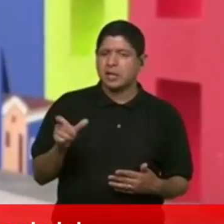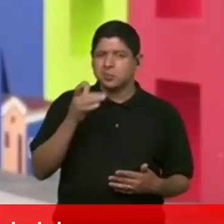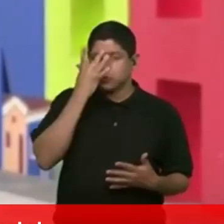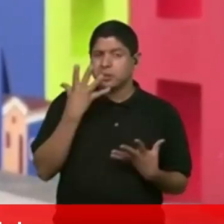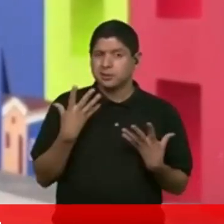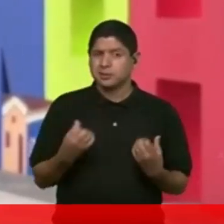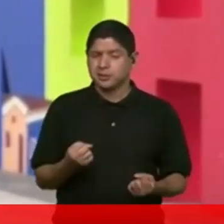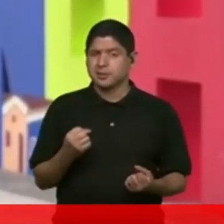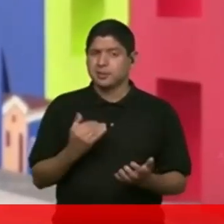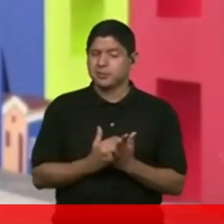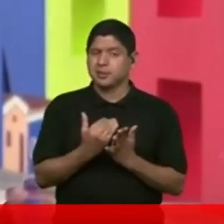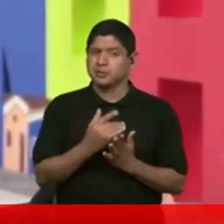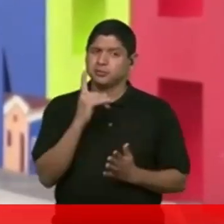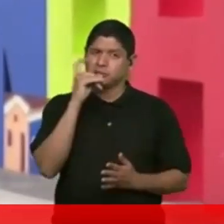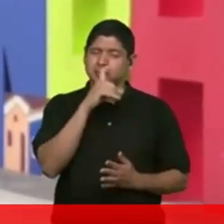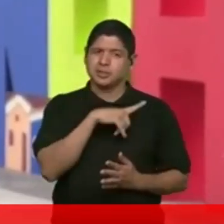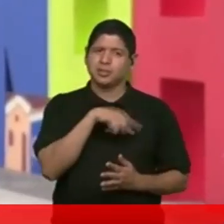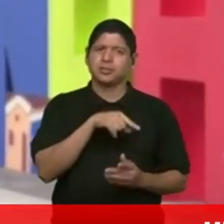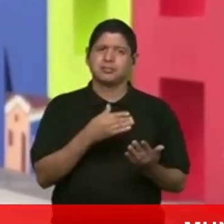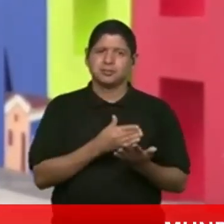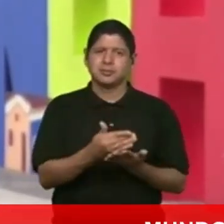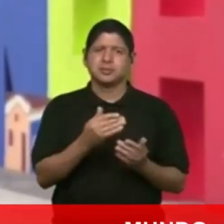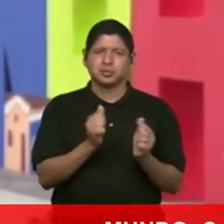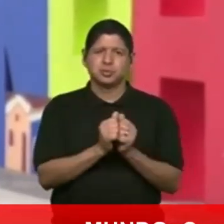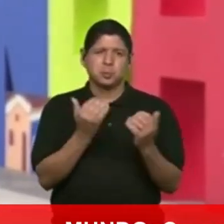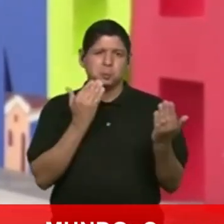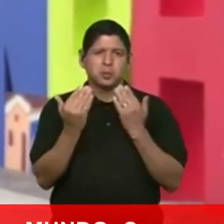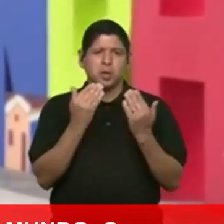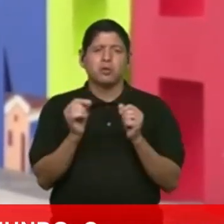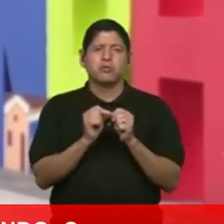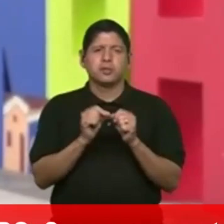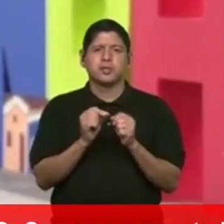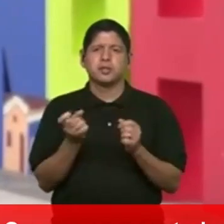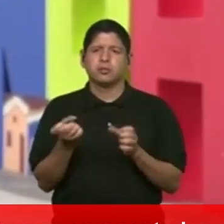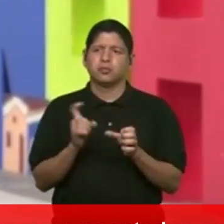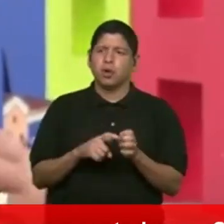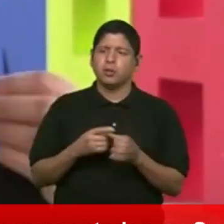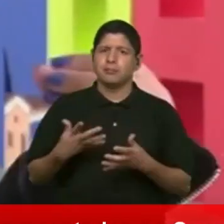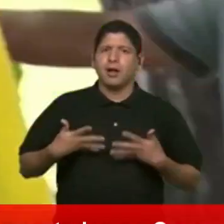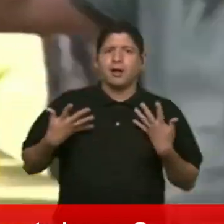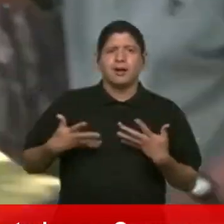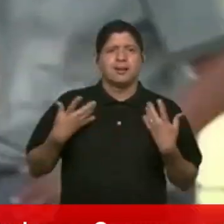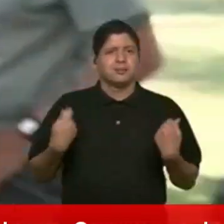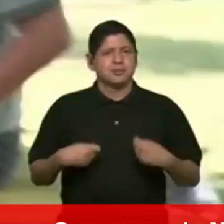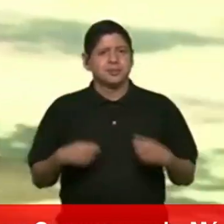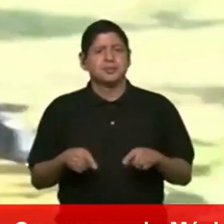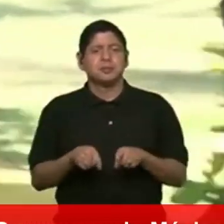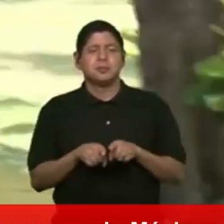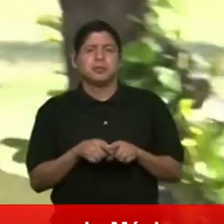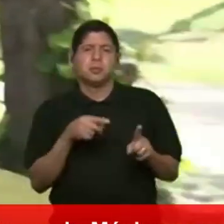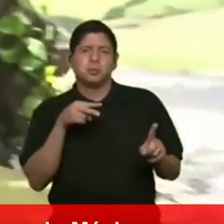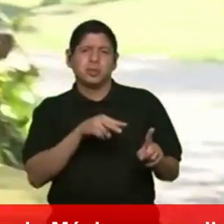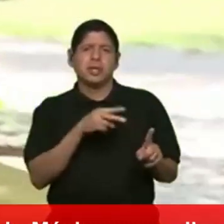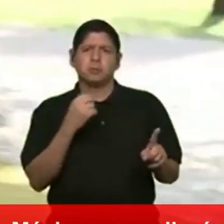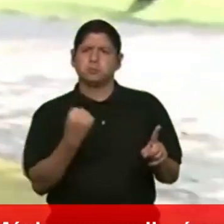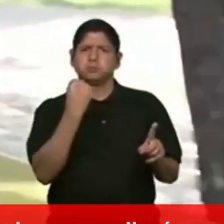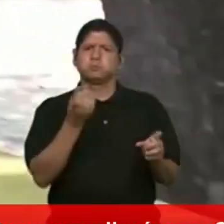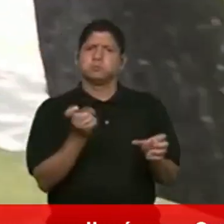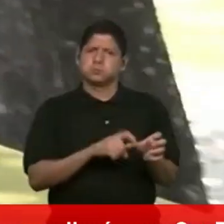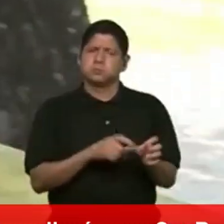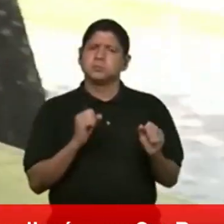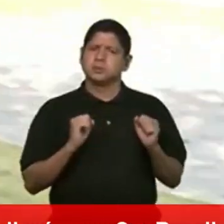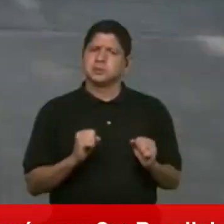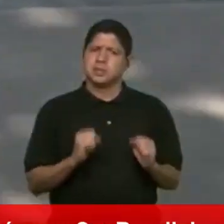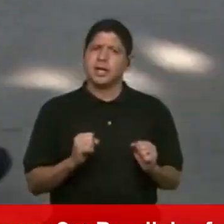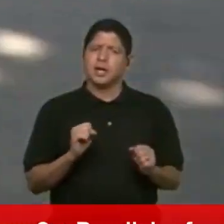ele é bem difícil. E aí a gente vai com o psicólogo, fazendo esse resgate da autoestima, mostrando que ela pode se empoderar novamente, que ela pode